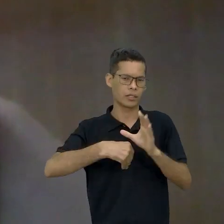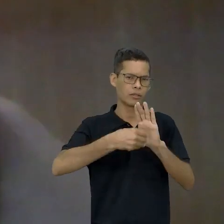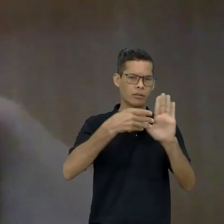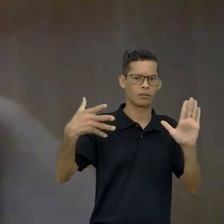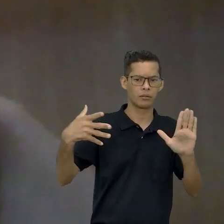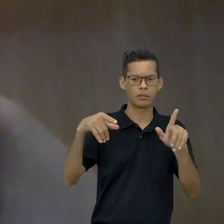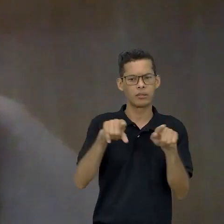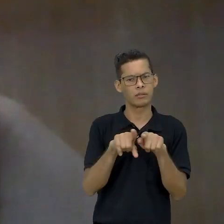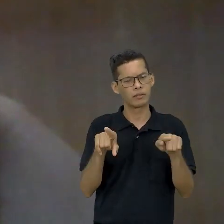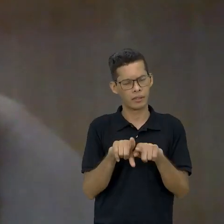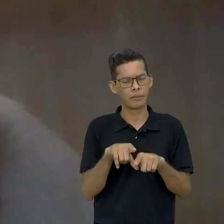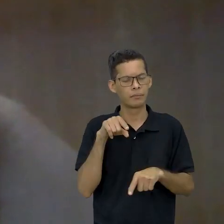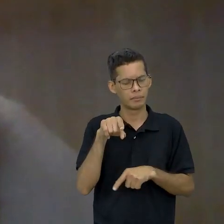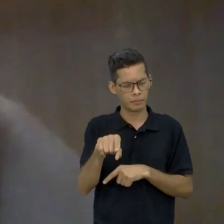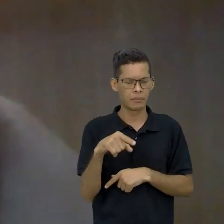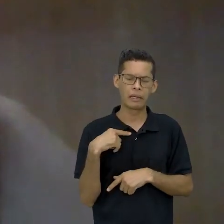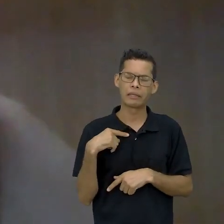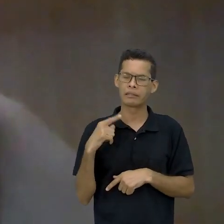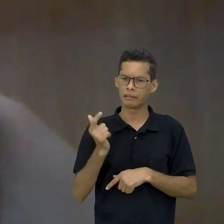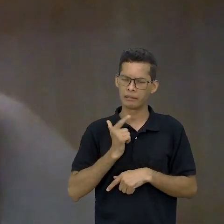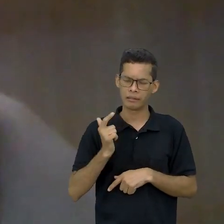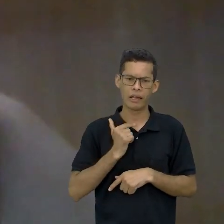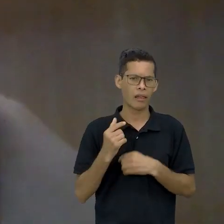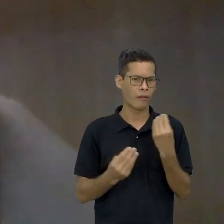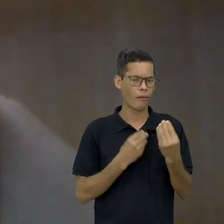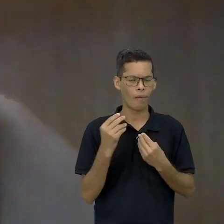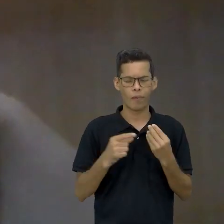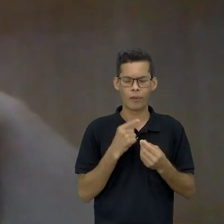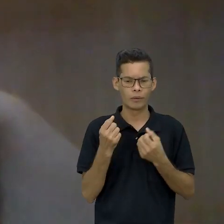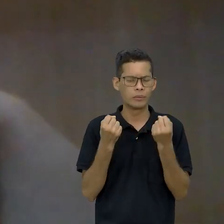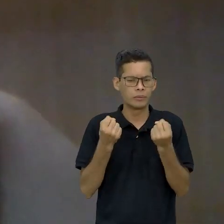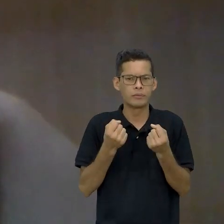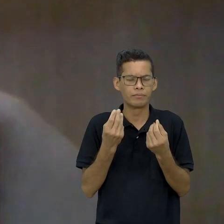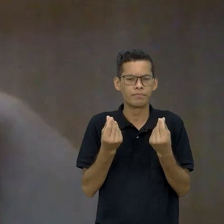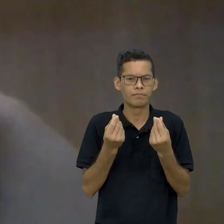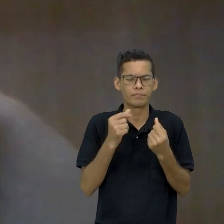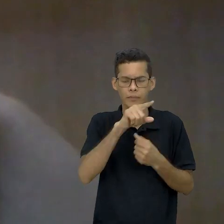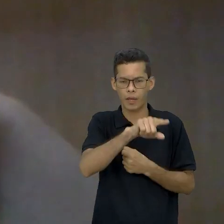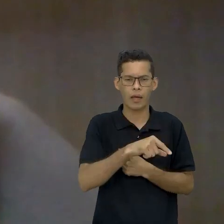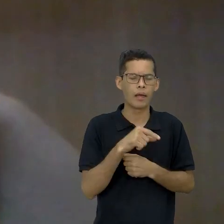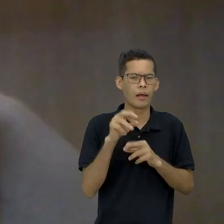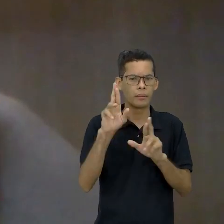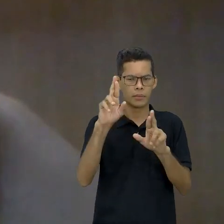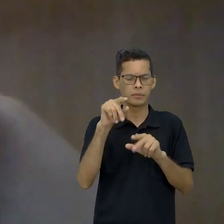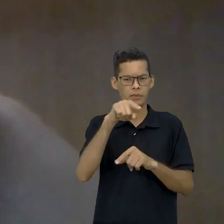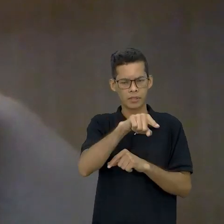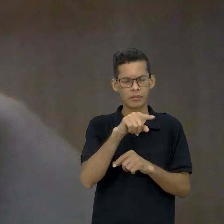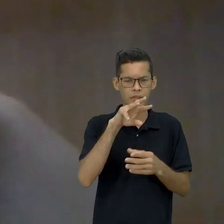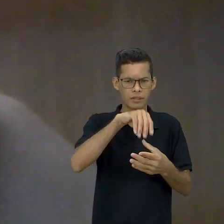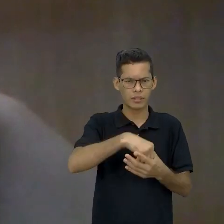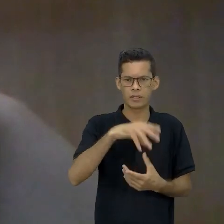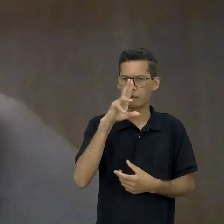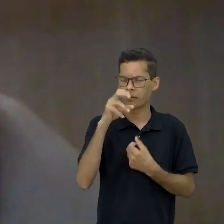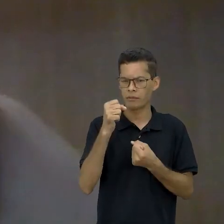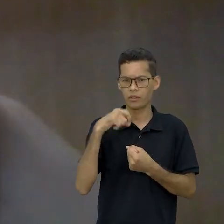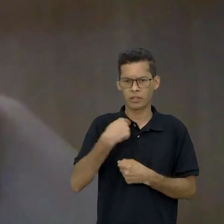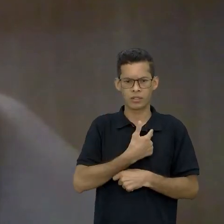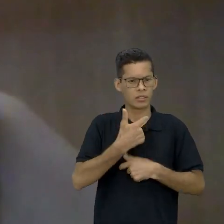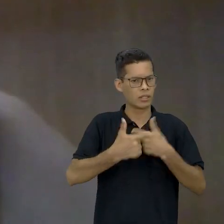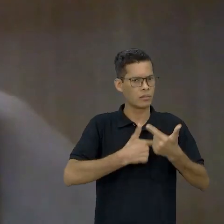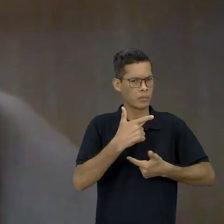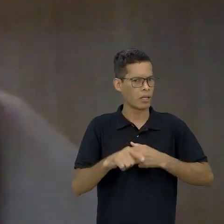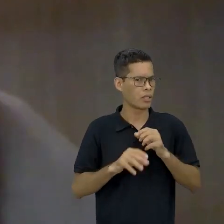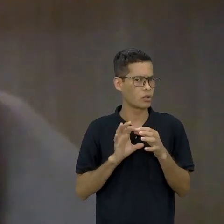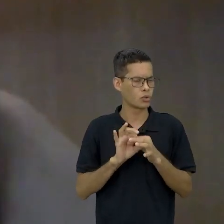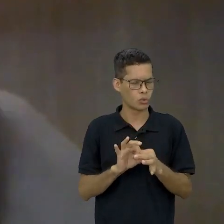de exercitar realmente essa perspectiva que fica cada vez mais forte no sentido de trabalharmos juntos,